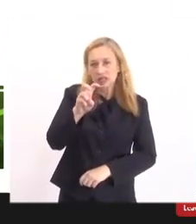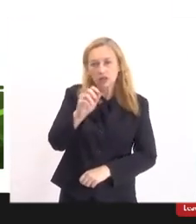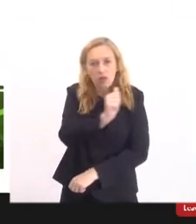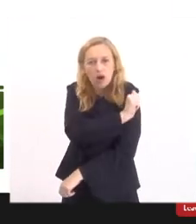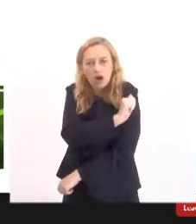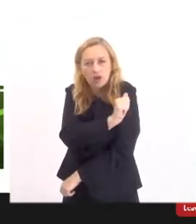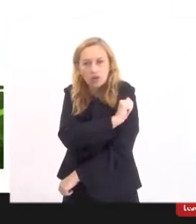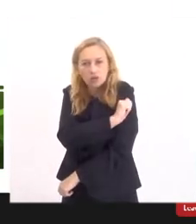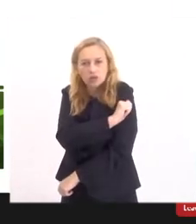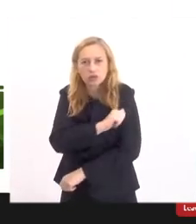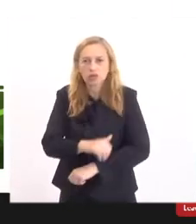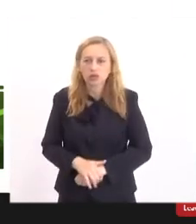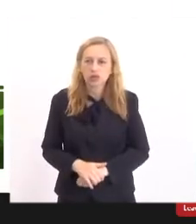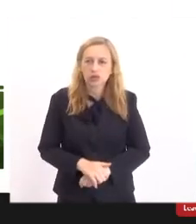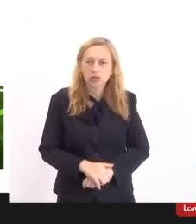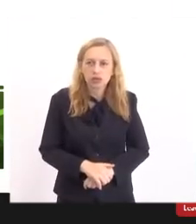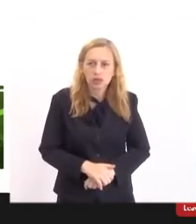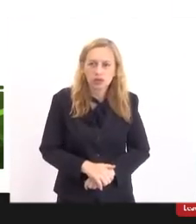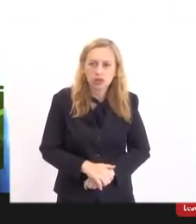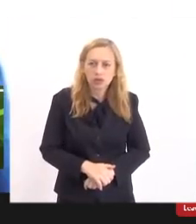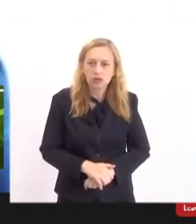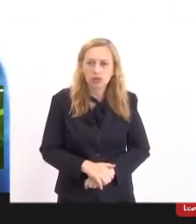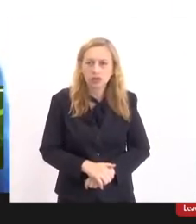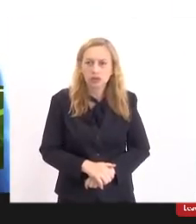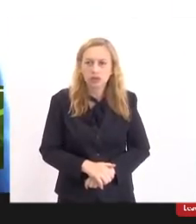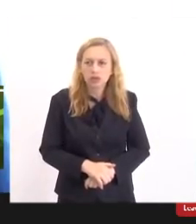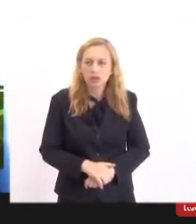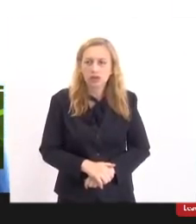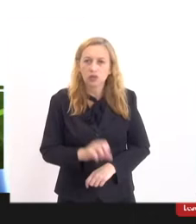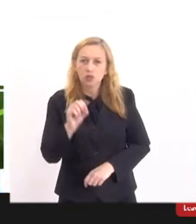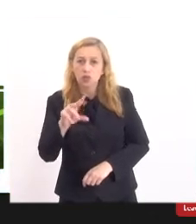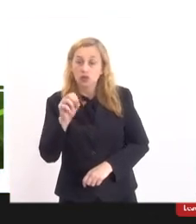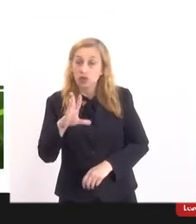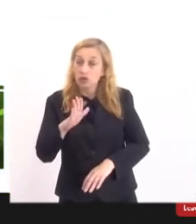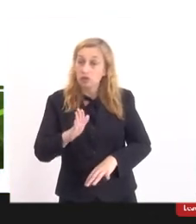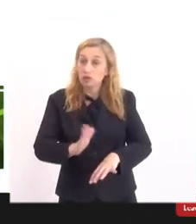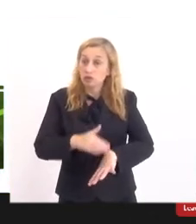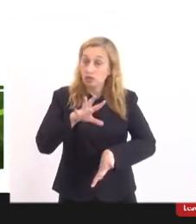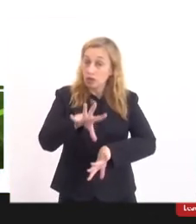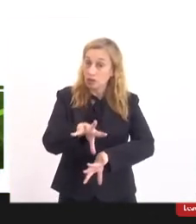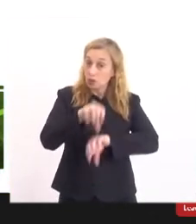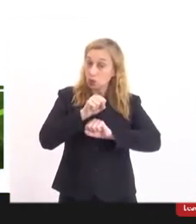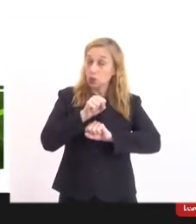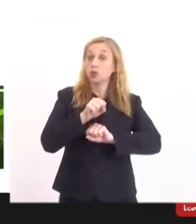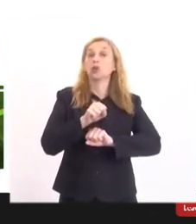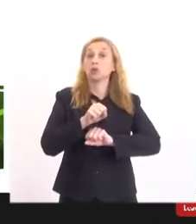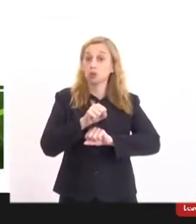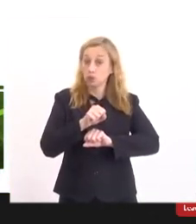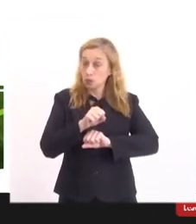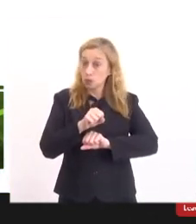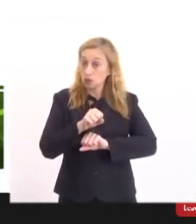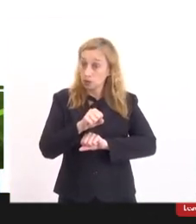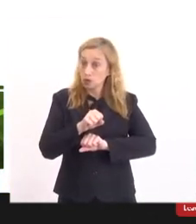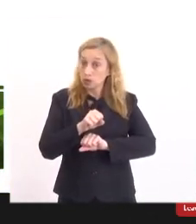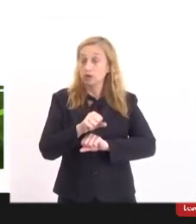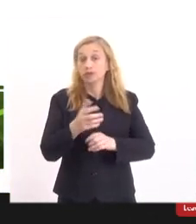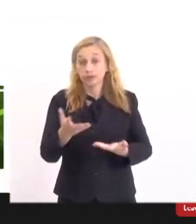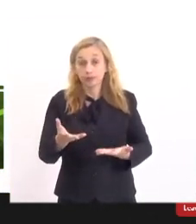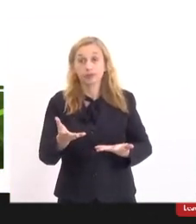no meio de uma pandemia com uma variante que é mais contagiosa, mesmo que menos letal, né?